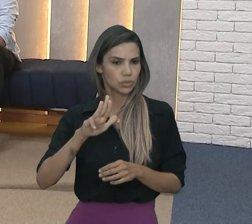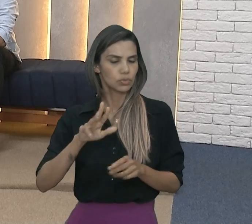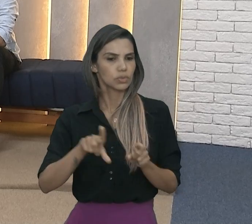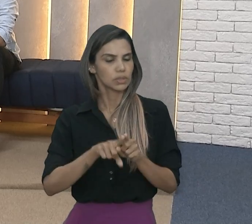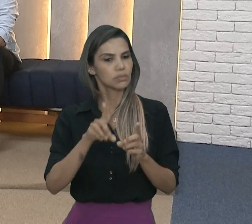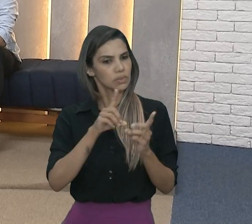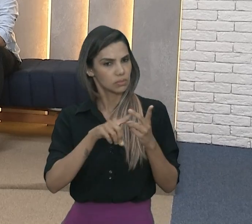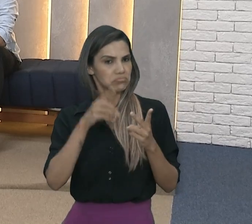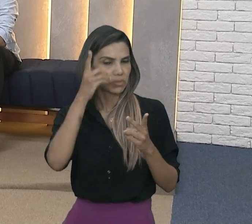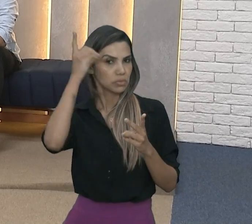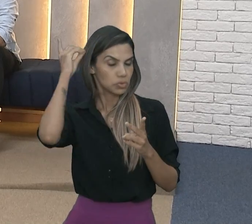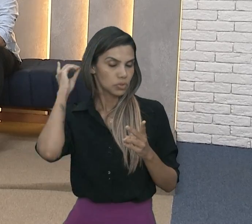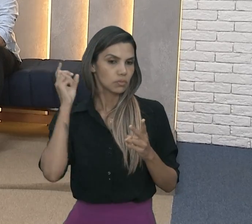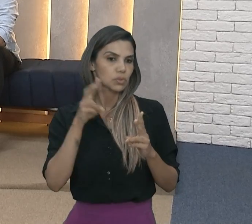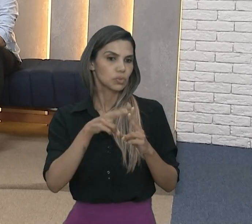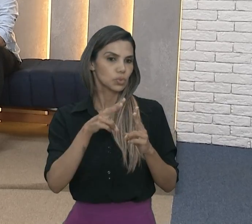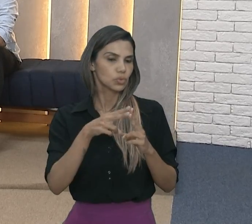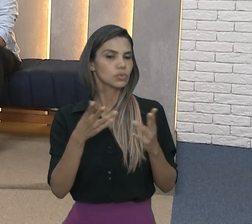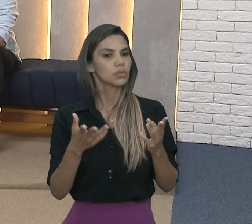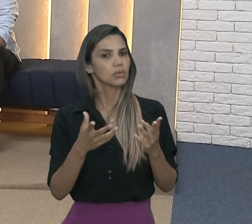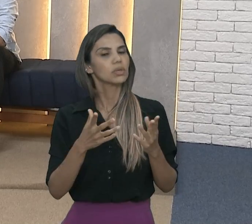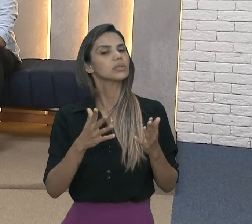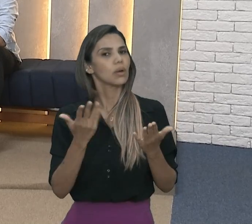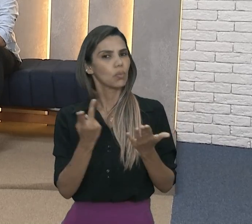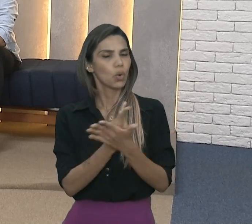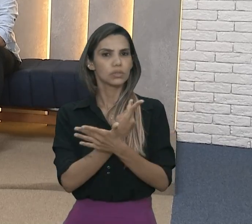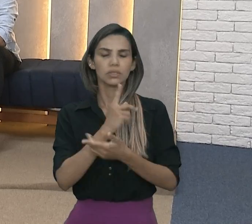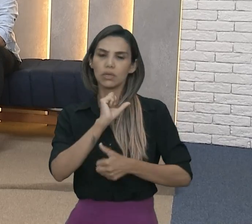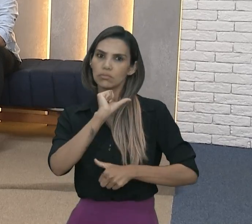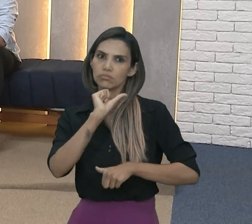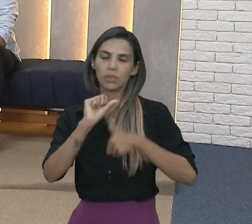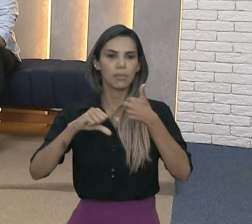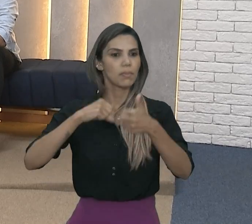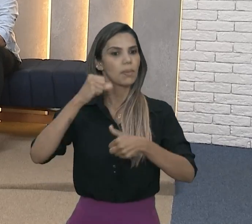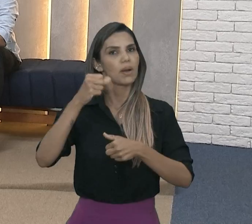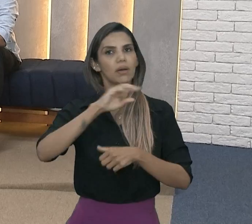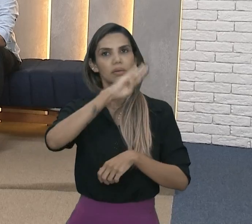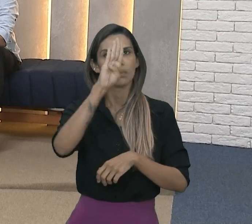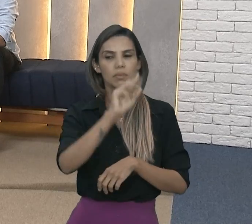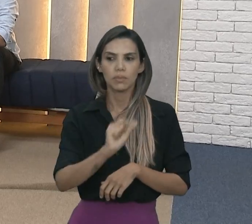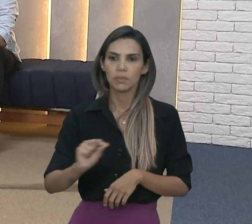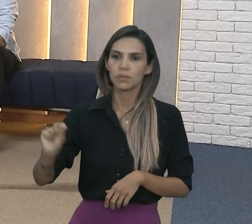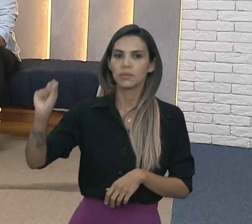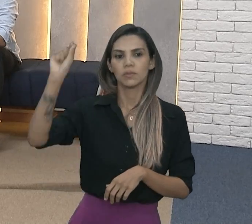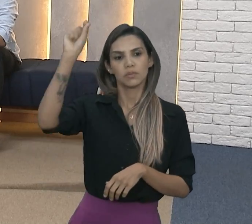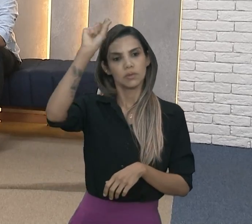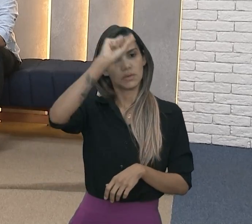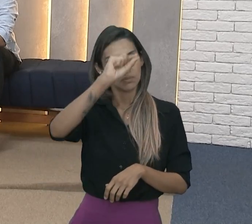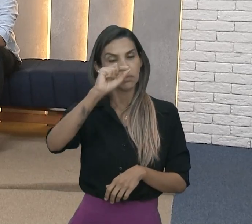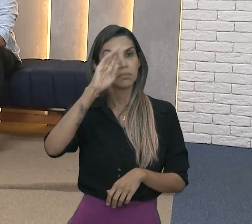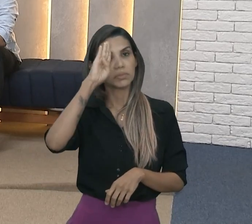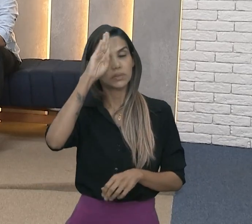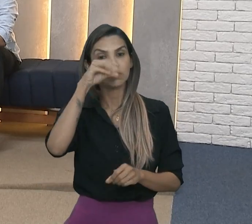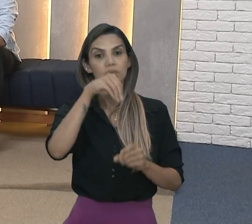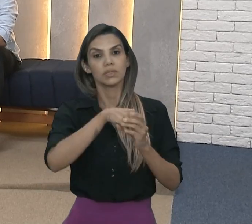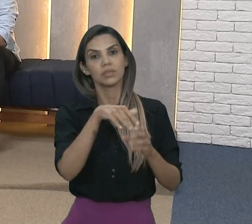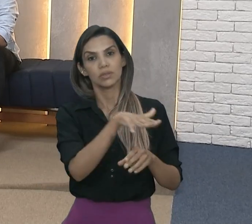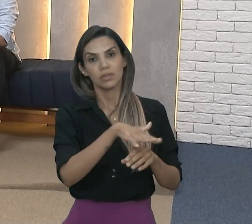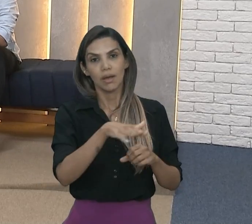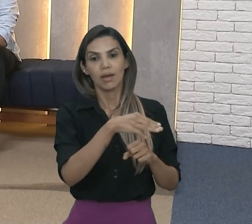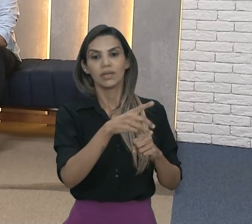Dilma, isso teve uma transformação em todo o Brasil, né? Em toda a sociedade, inclusive na pós-graduação. Com